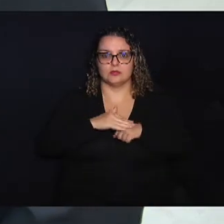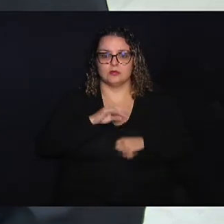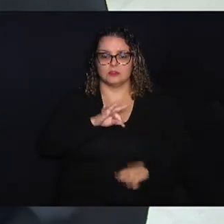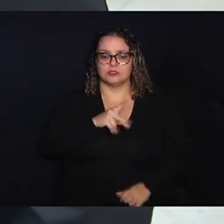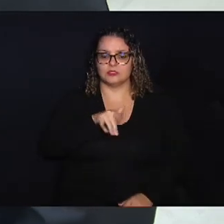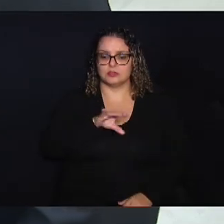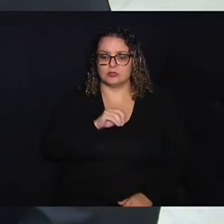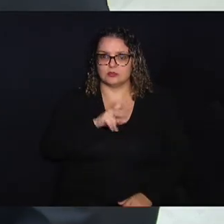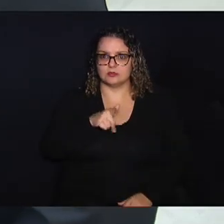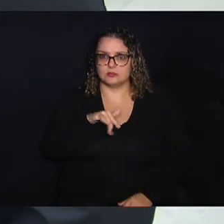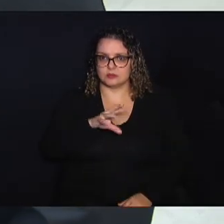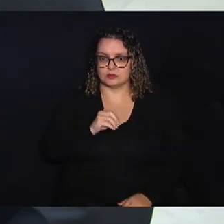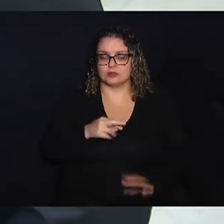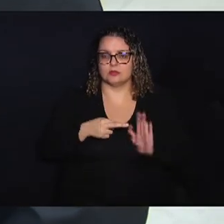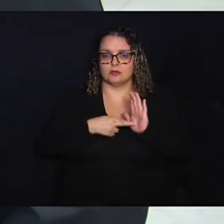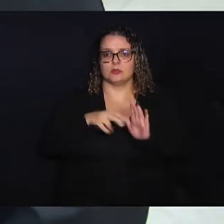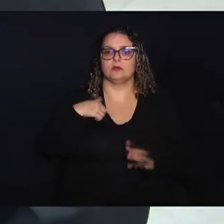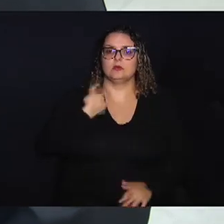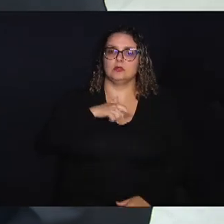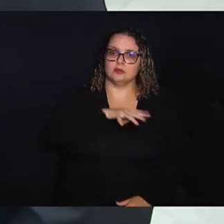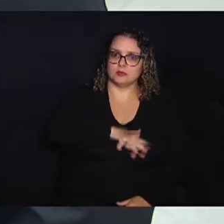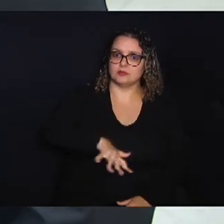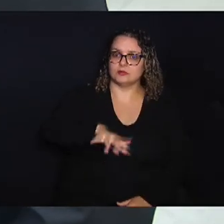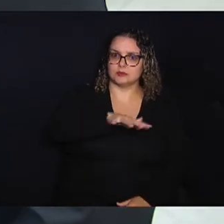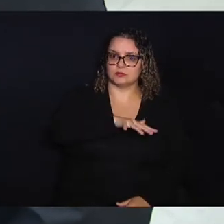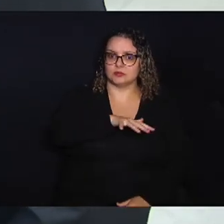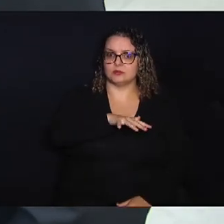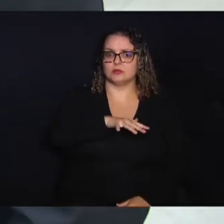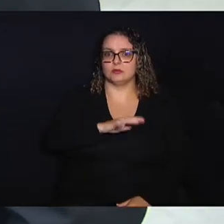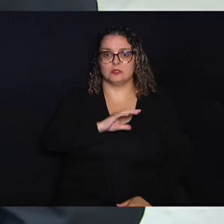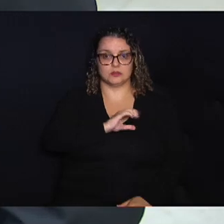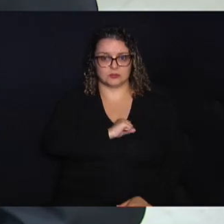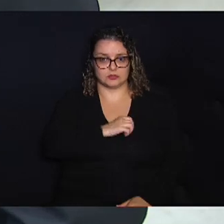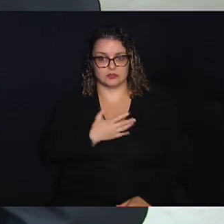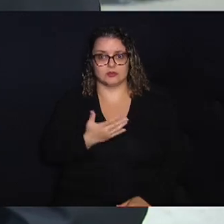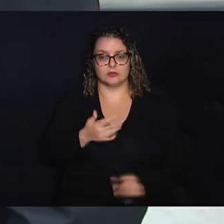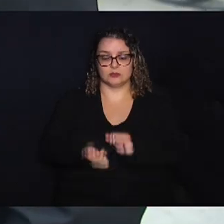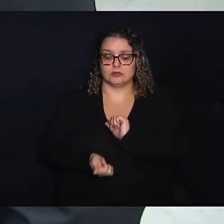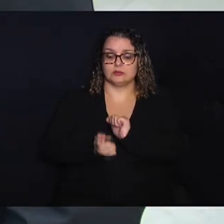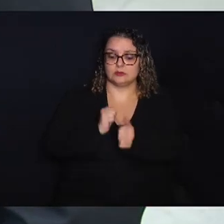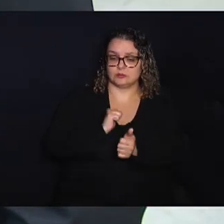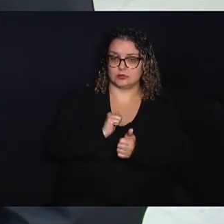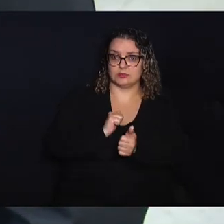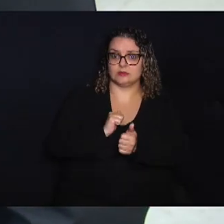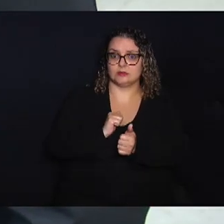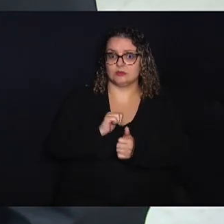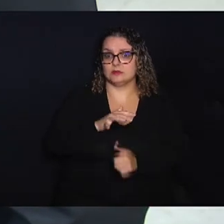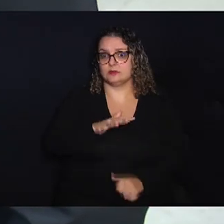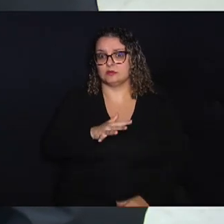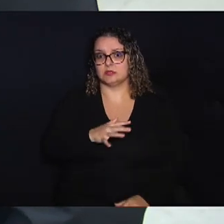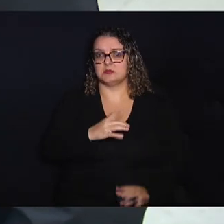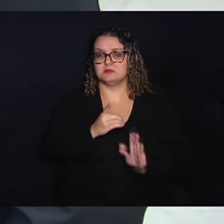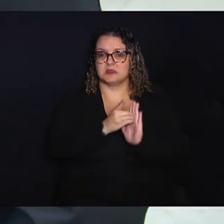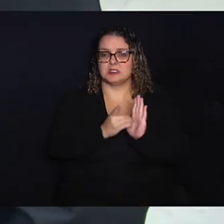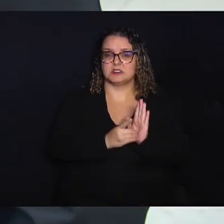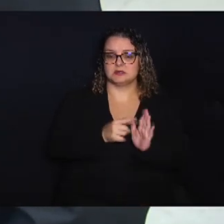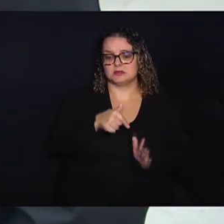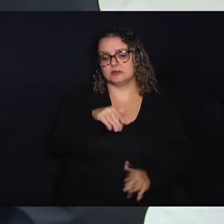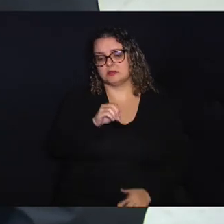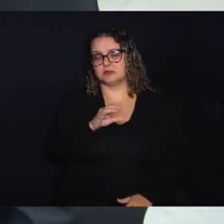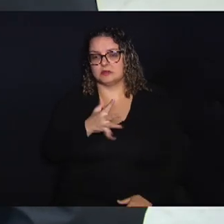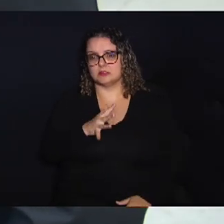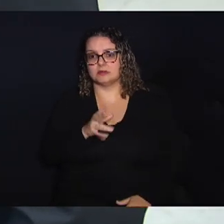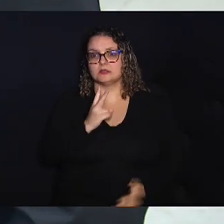Tiãozinho, uma referência na nossa região. Ele gostava muito do esporte e, desde o meado das décadas de 70, ele sempre